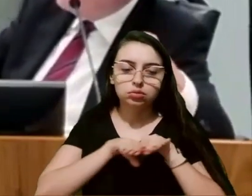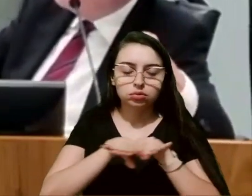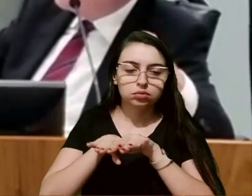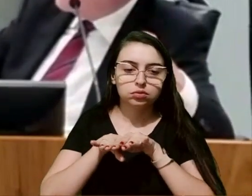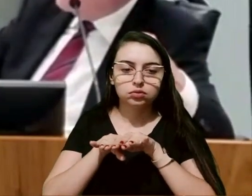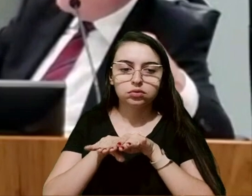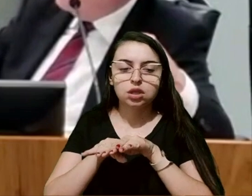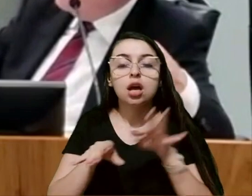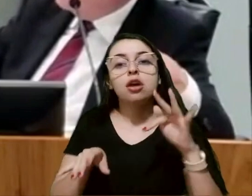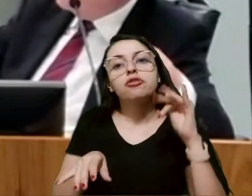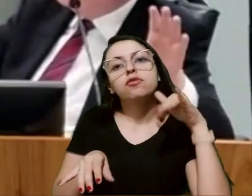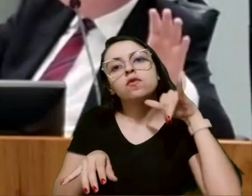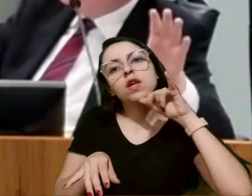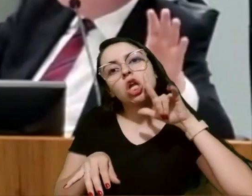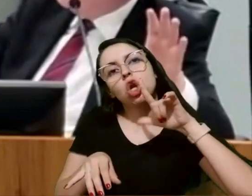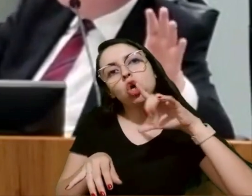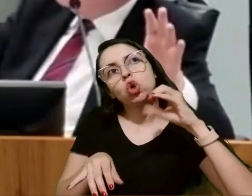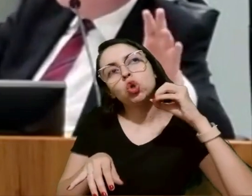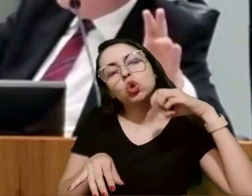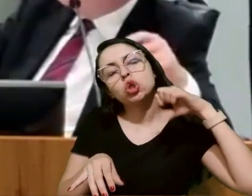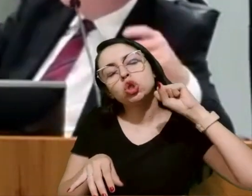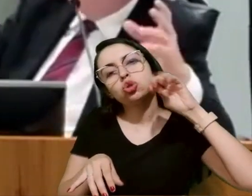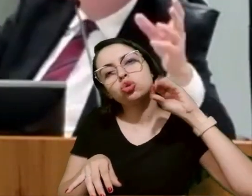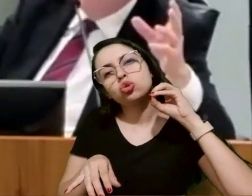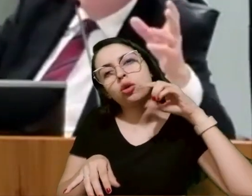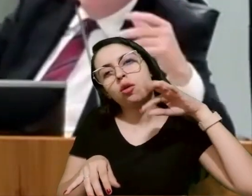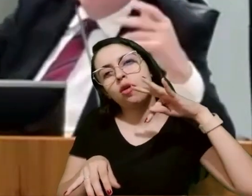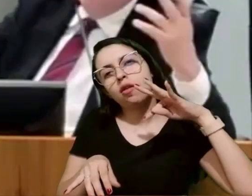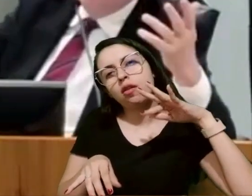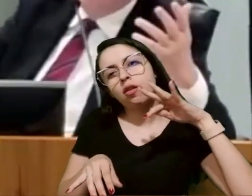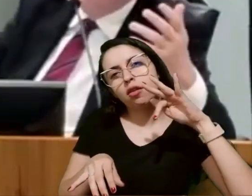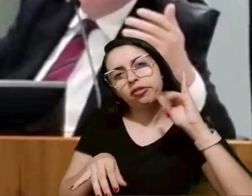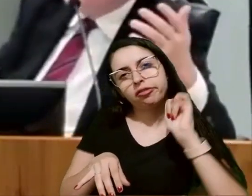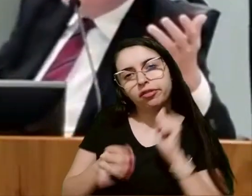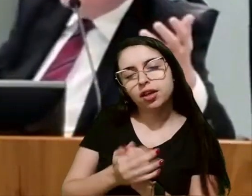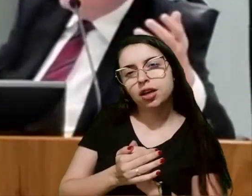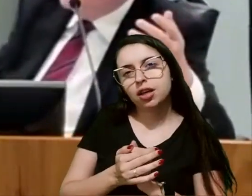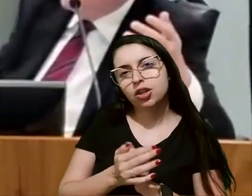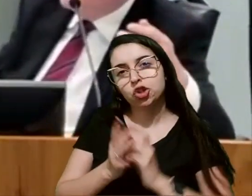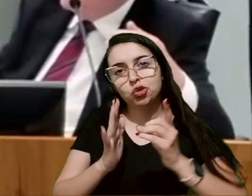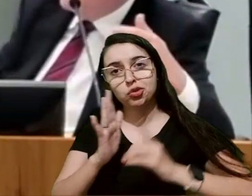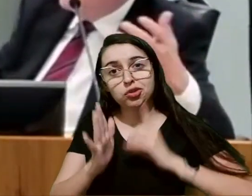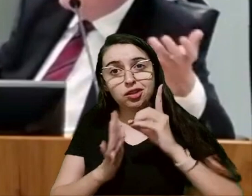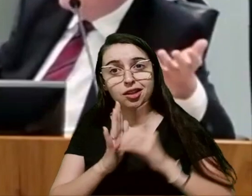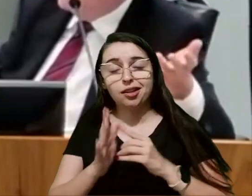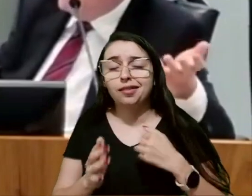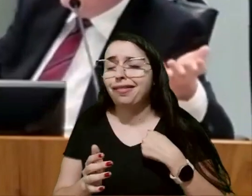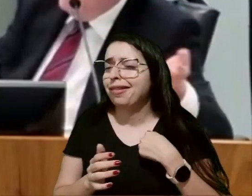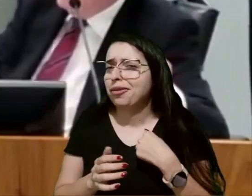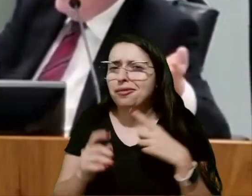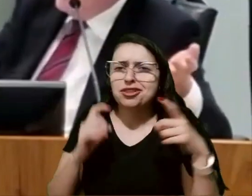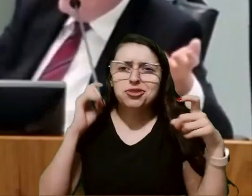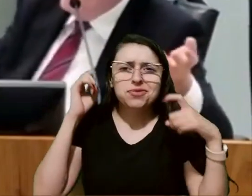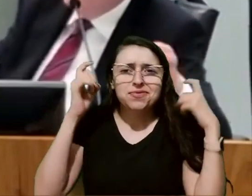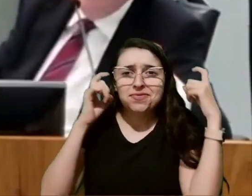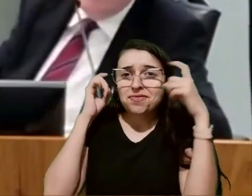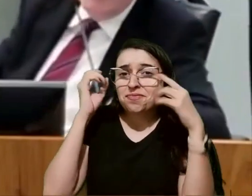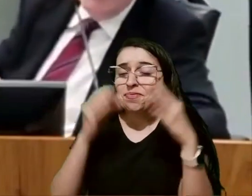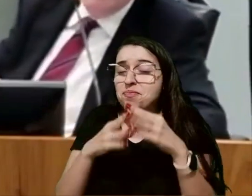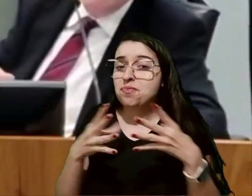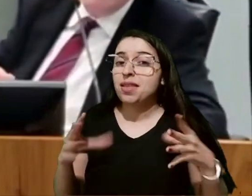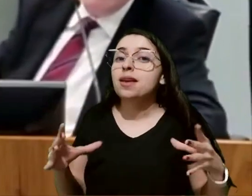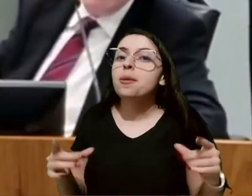ver com a filosofia do direito, né? E a filosofia em si, eu tenho tantas dúvidas.